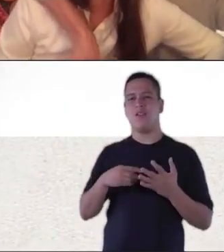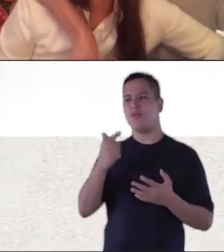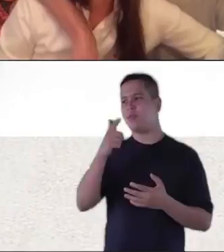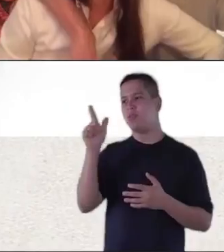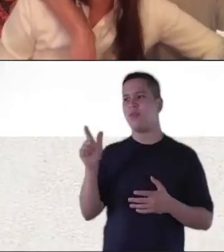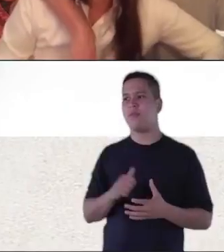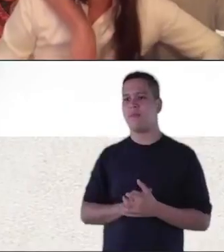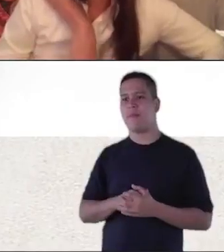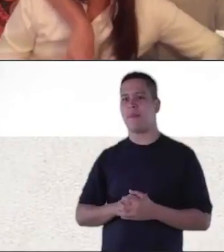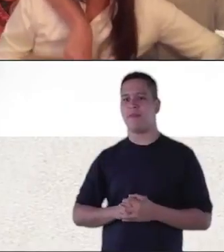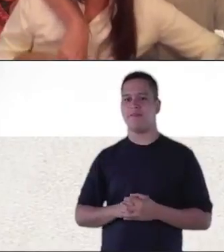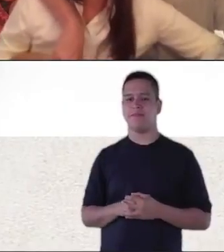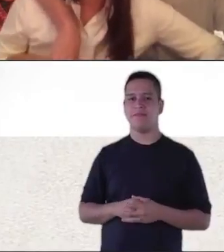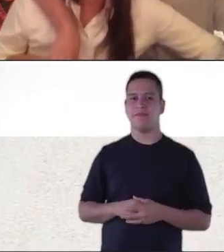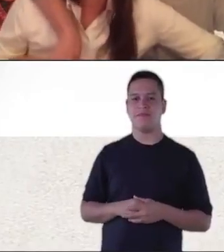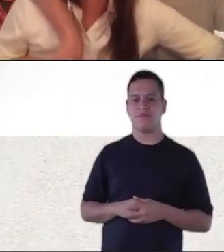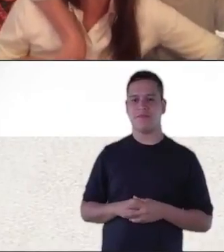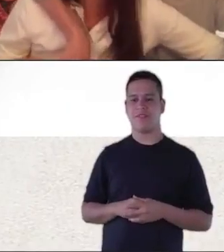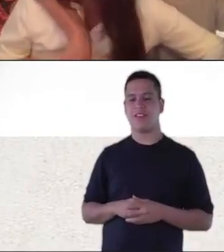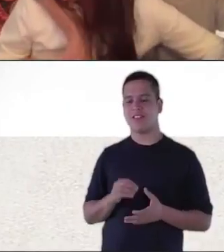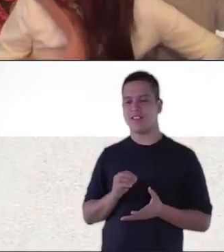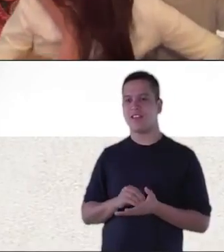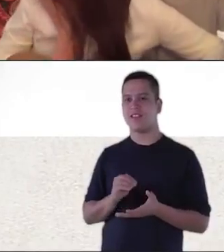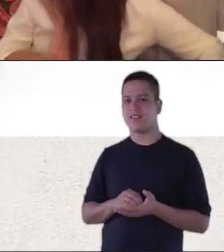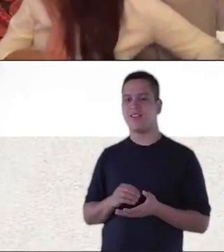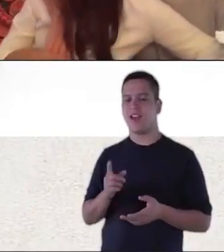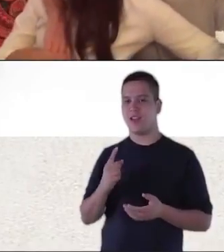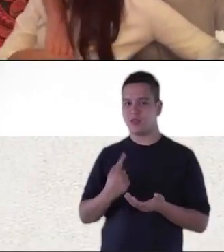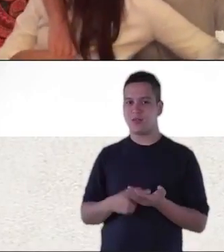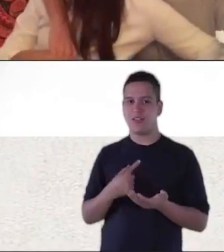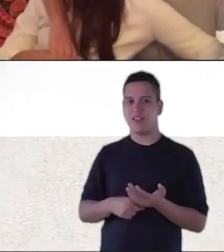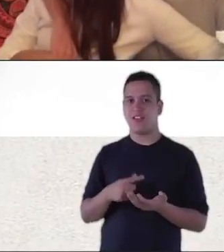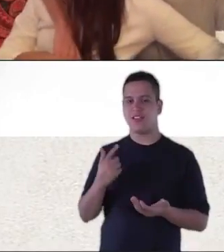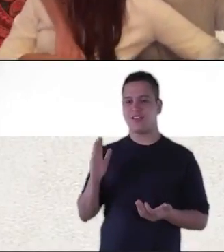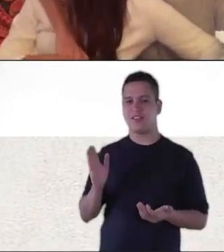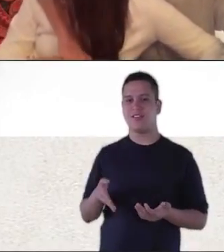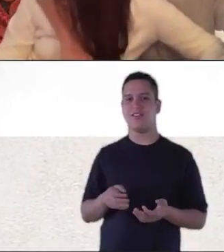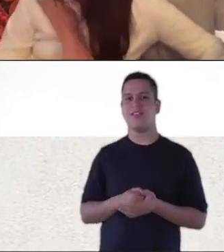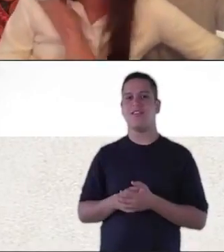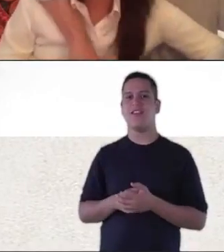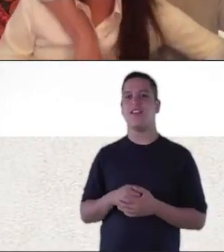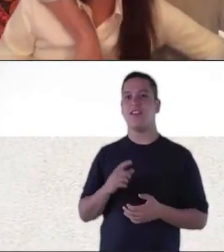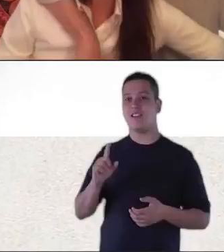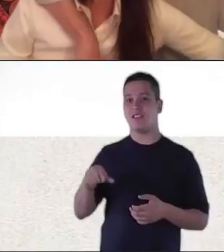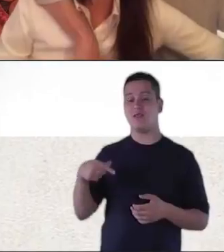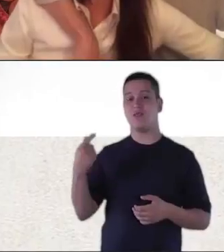Hamlet, Macbeth. Tá faltando, então já tá combinado. Segundo semestre a gente faz